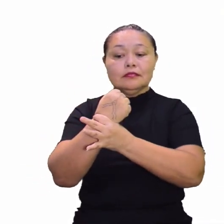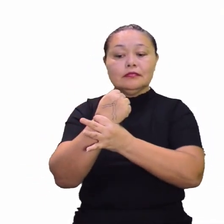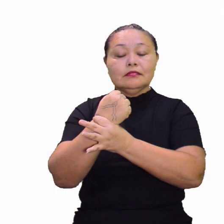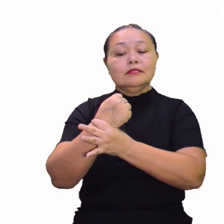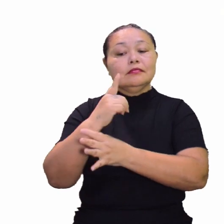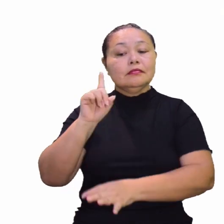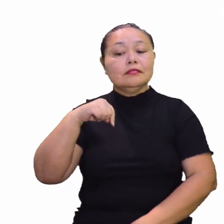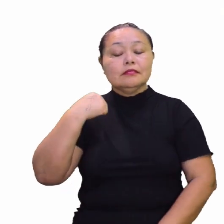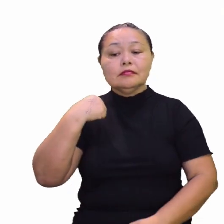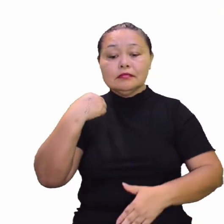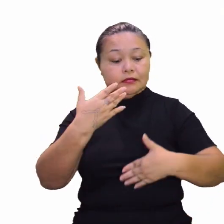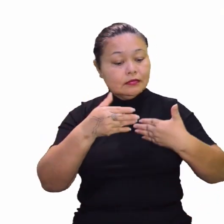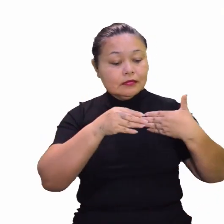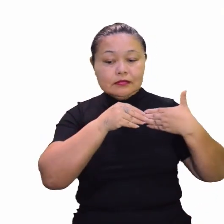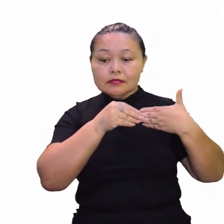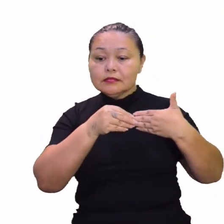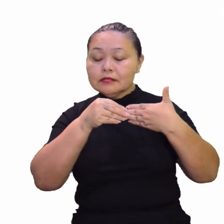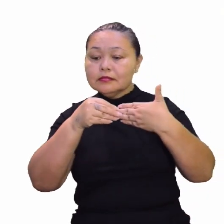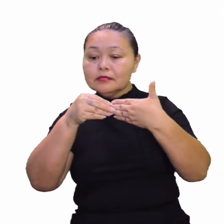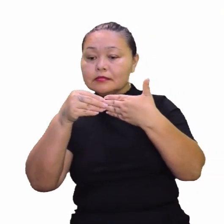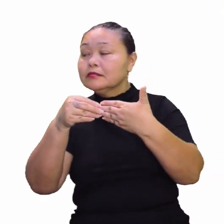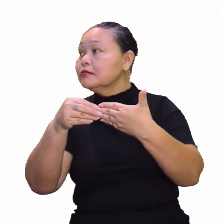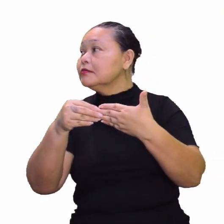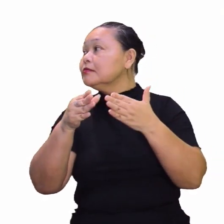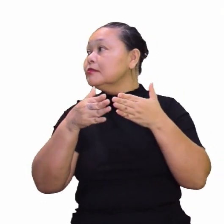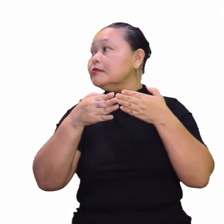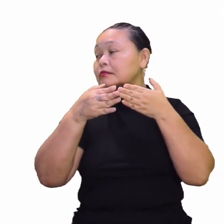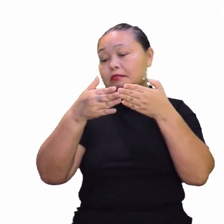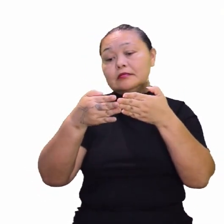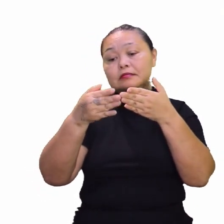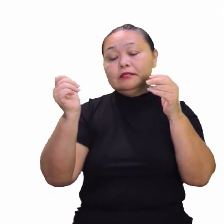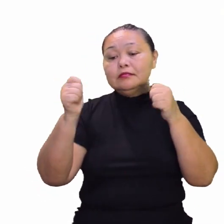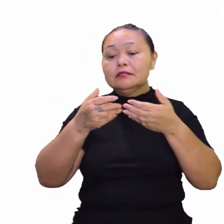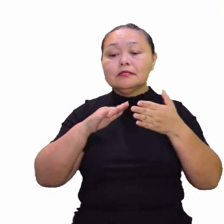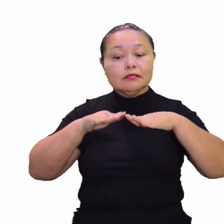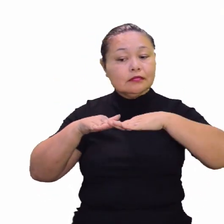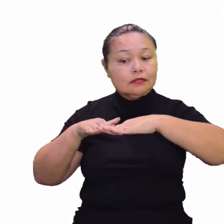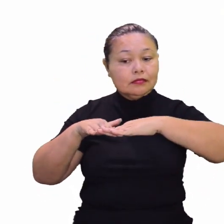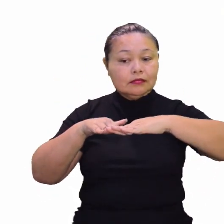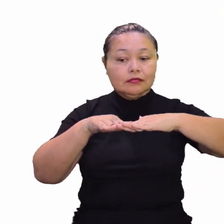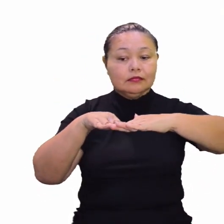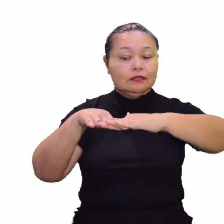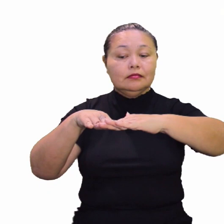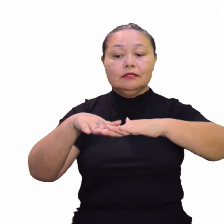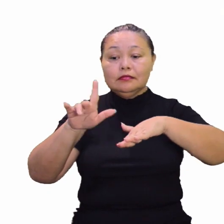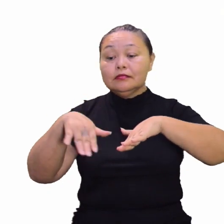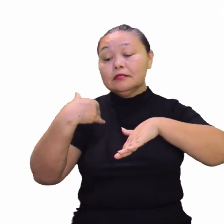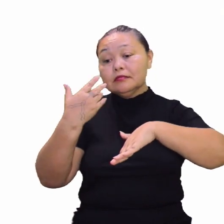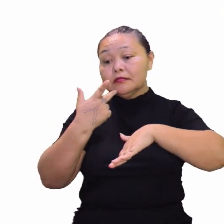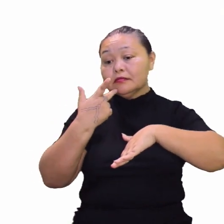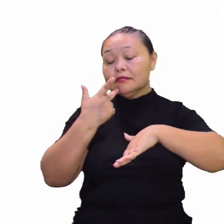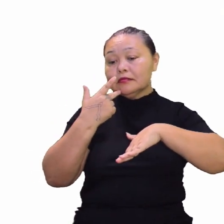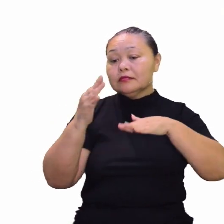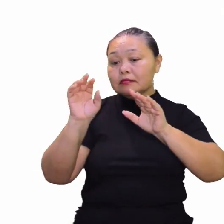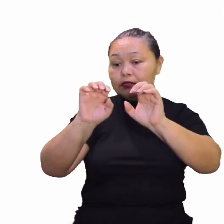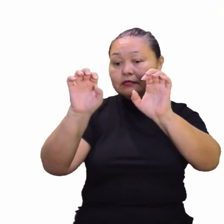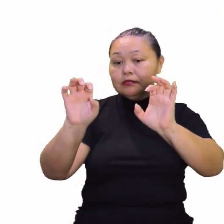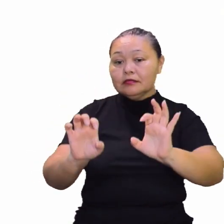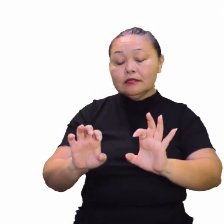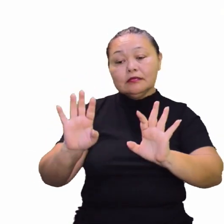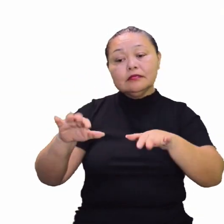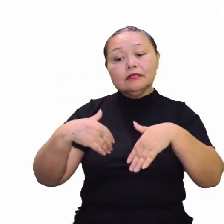garantir o deslocamento das embarcações e balsas. Isso, se você está falando dessa